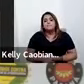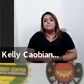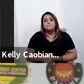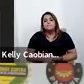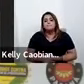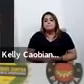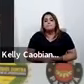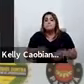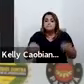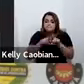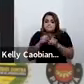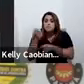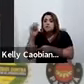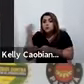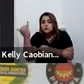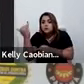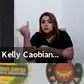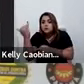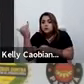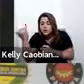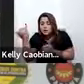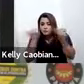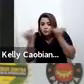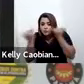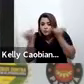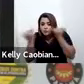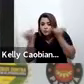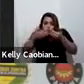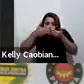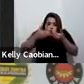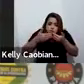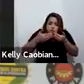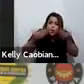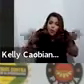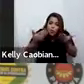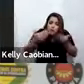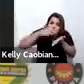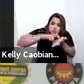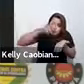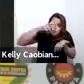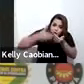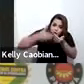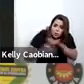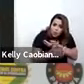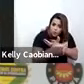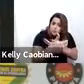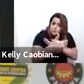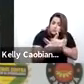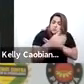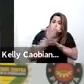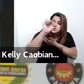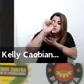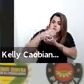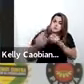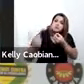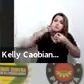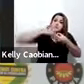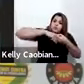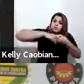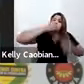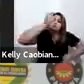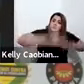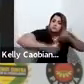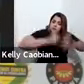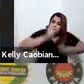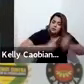trabalho se deu hoje pela manhã, foi votado ontem a proposta, foi aprovada, então os trabalhadores reintegraram, todos, né, voltaram